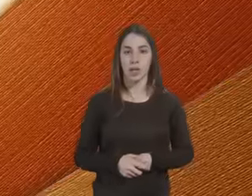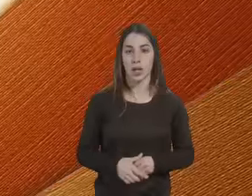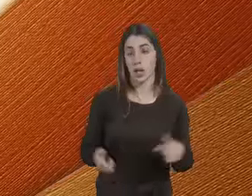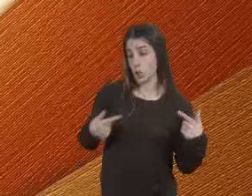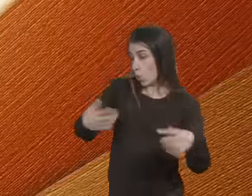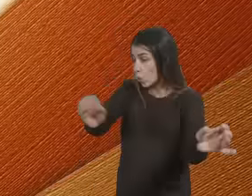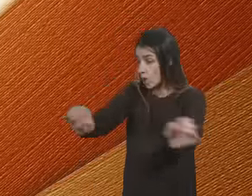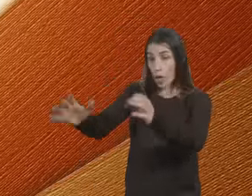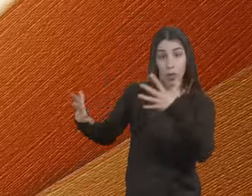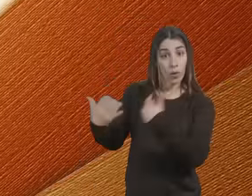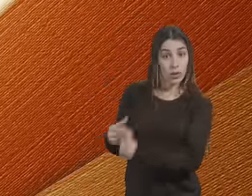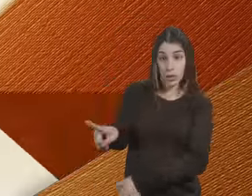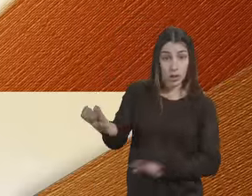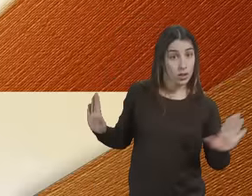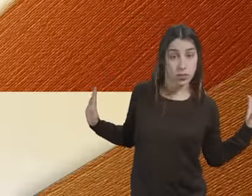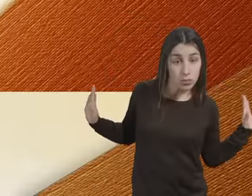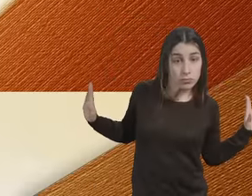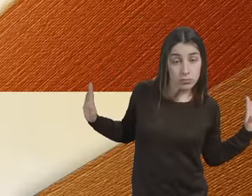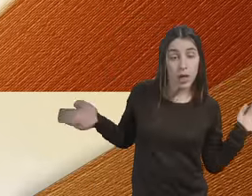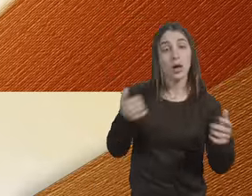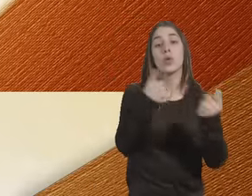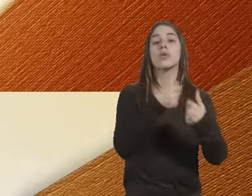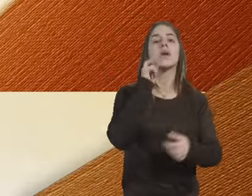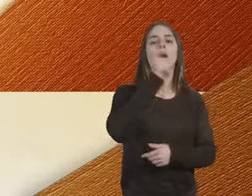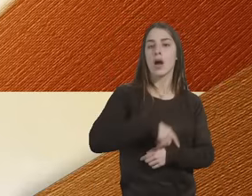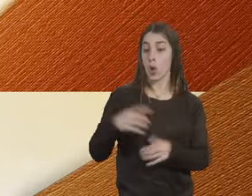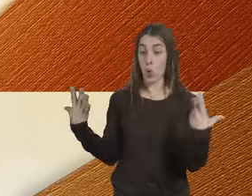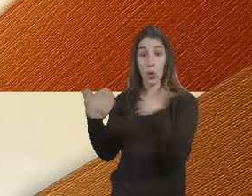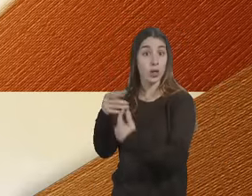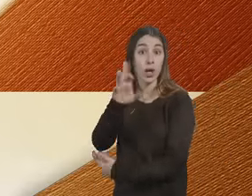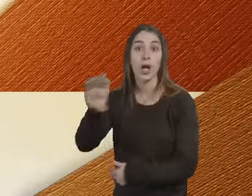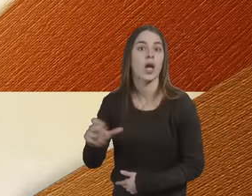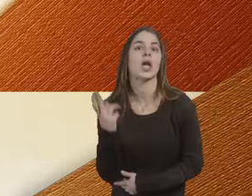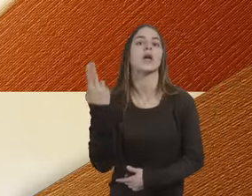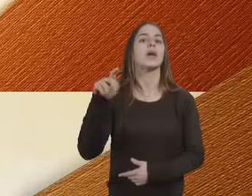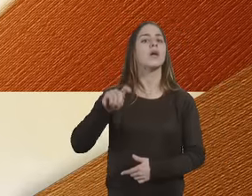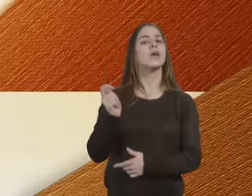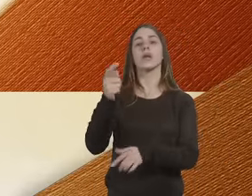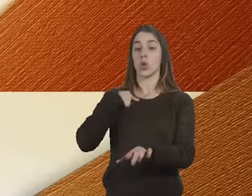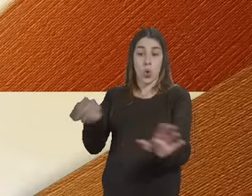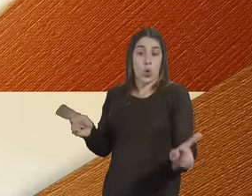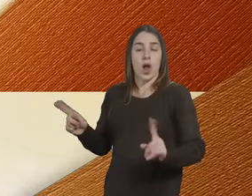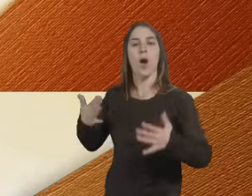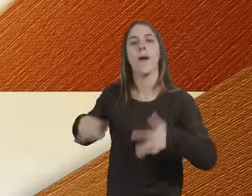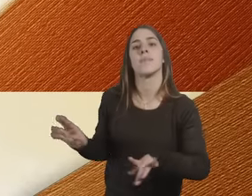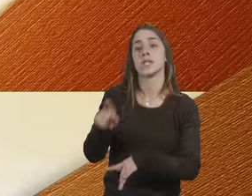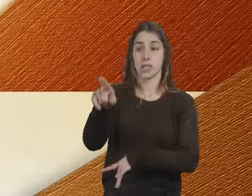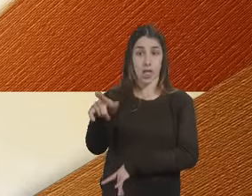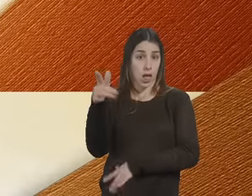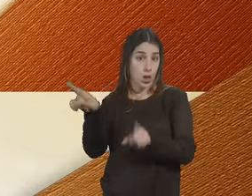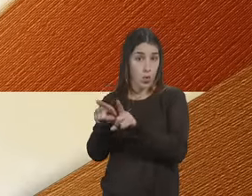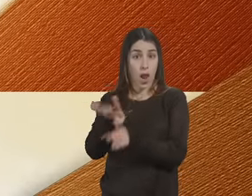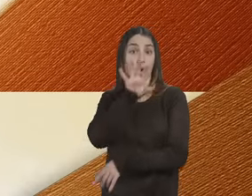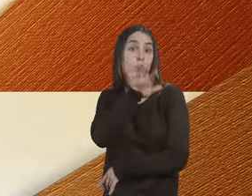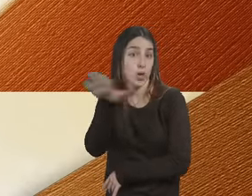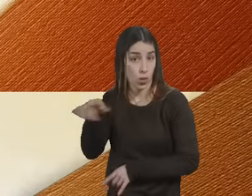nada contra ele, atenção. Contra quem? Contra o Henrique, não tenho nada contra ele, mas acho que o que ele está a fazer é gozar com a cara das pessoas. O que ele fez